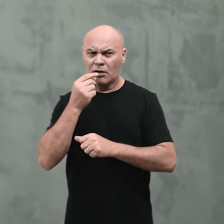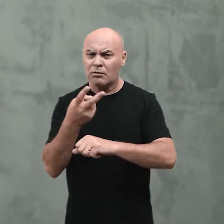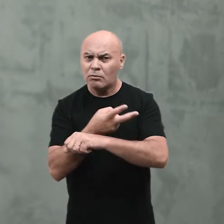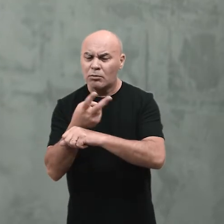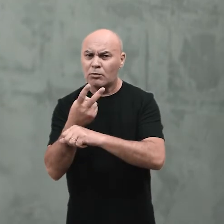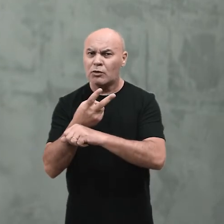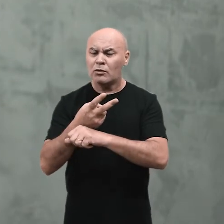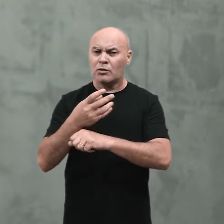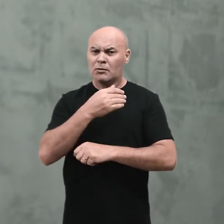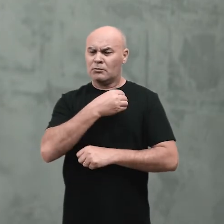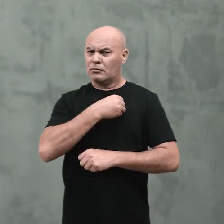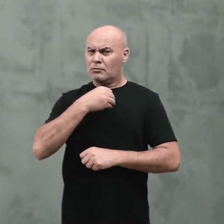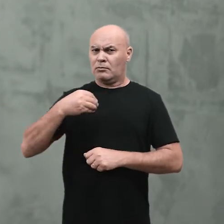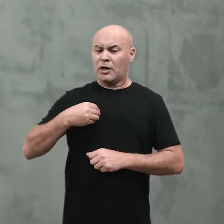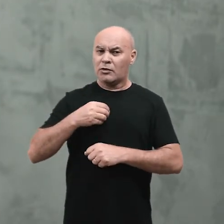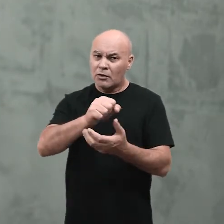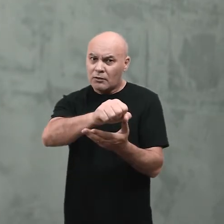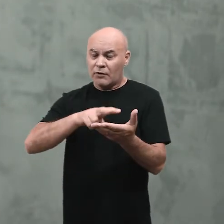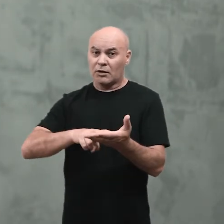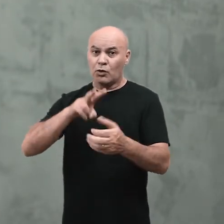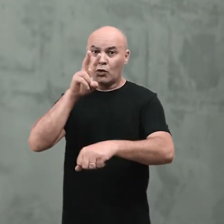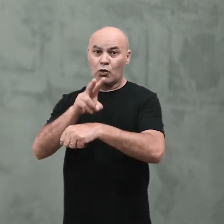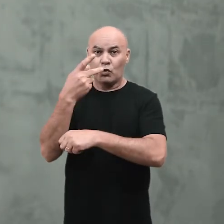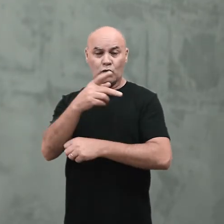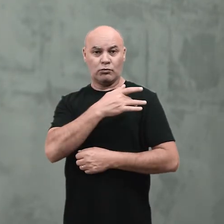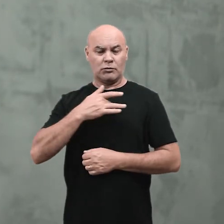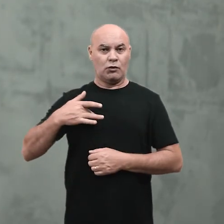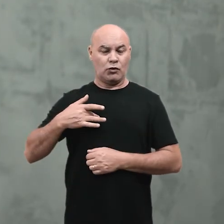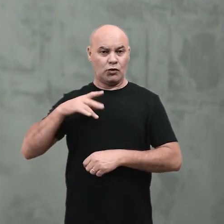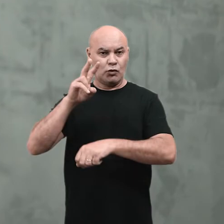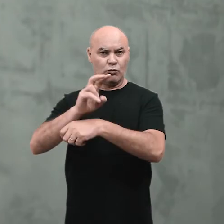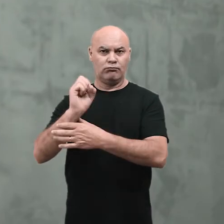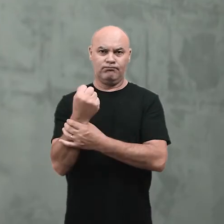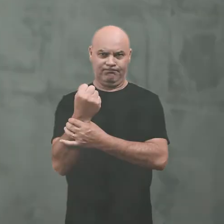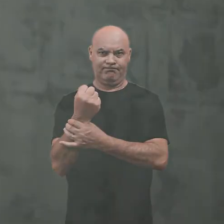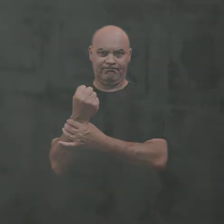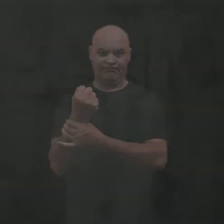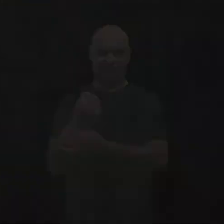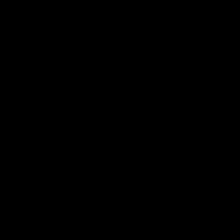saúde e faça uma avaliação. Cuide da sua saúde. Previna-se.